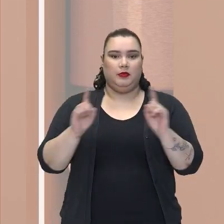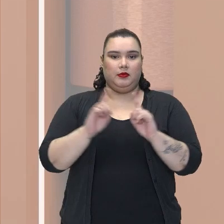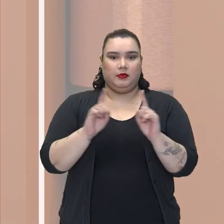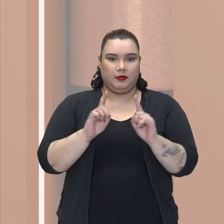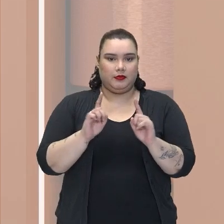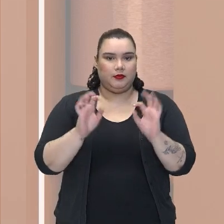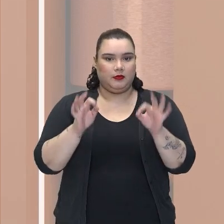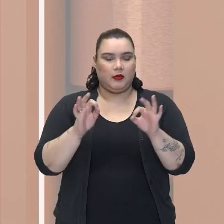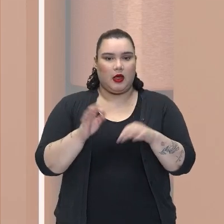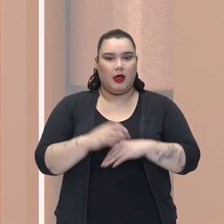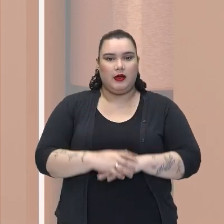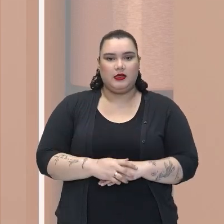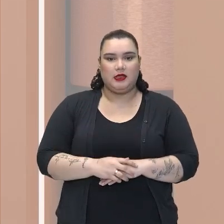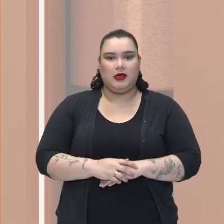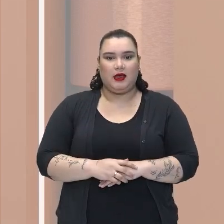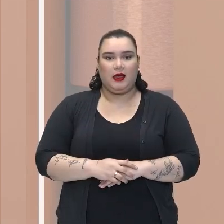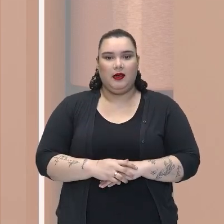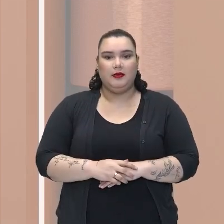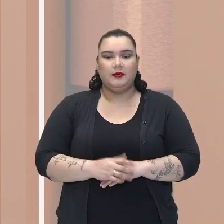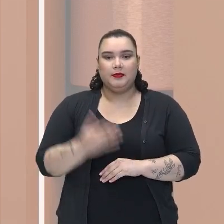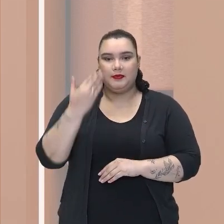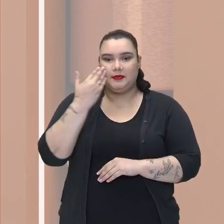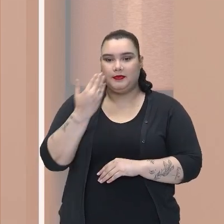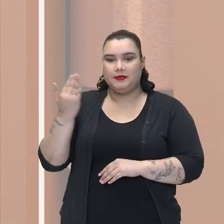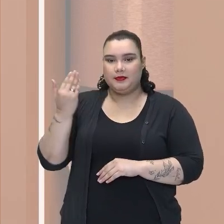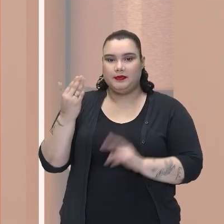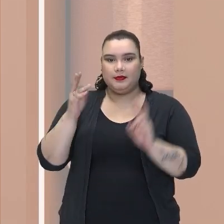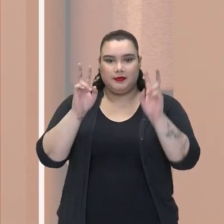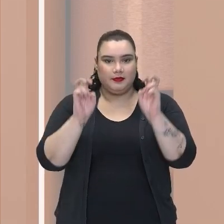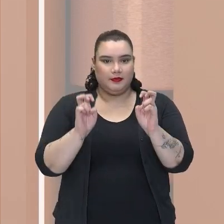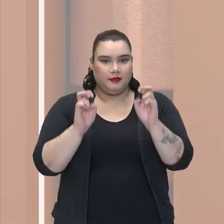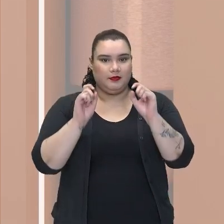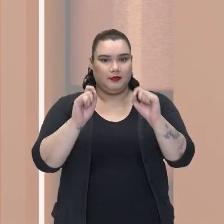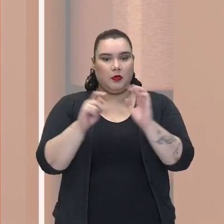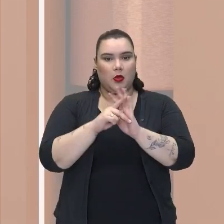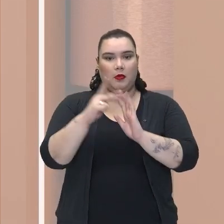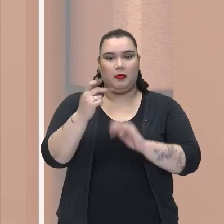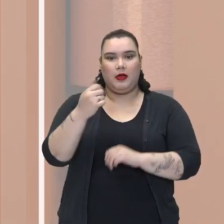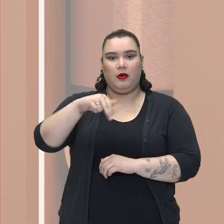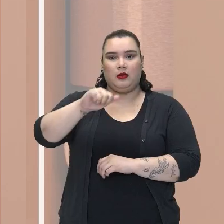outro lado do continente. Vamos dar uma olhadinha aí sobre o Canal do Panamá.